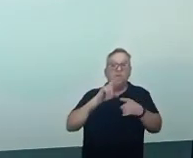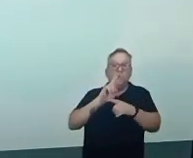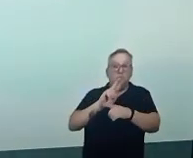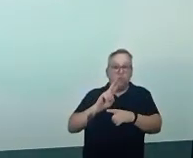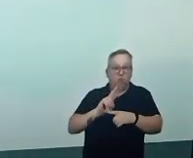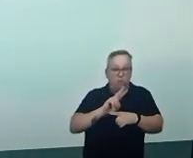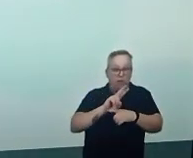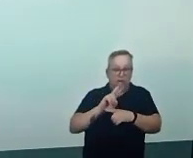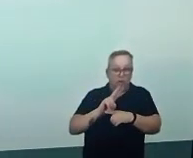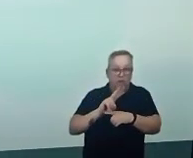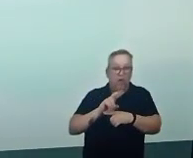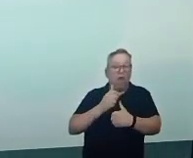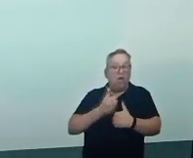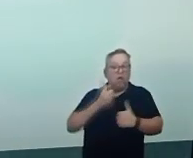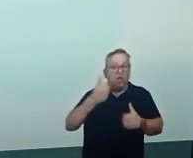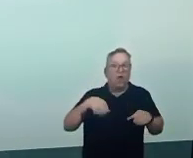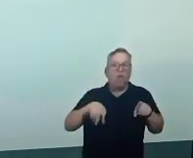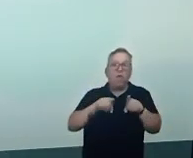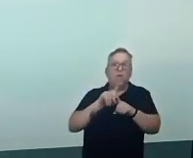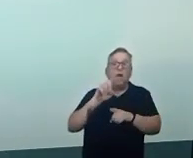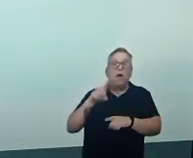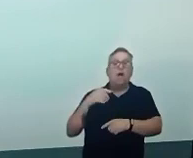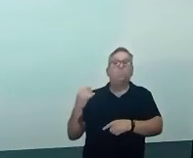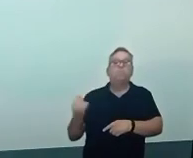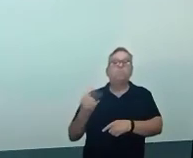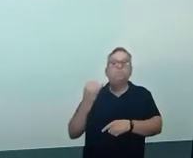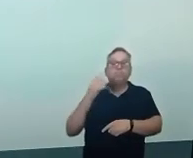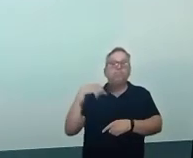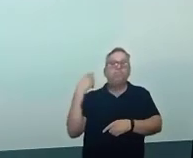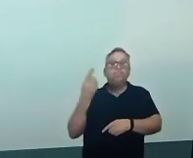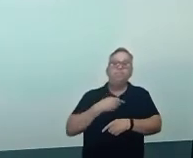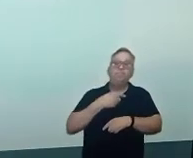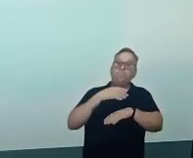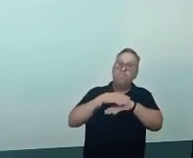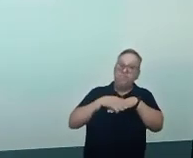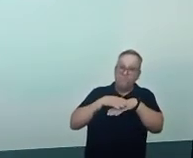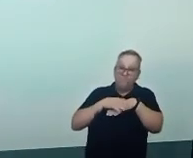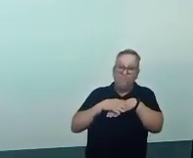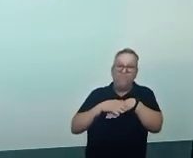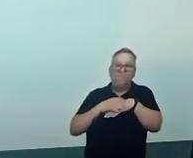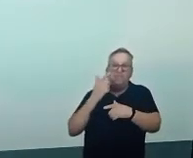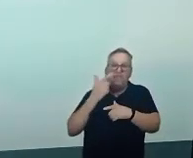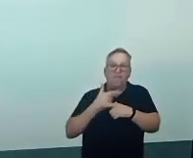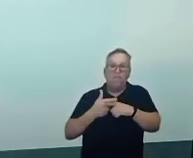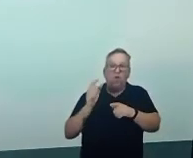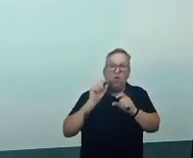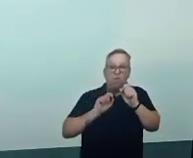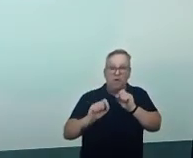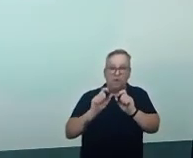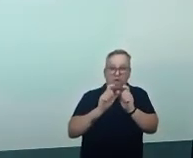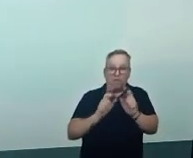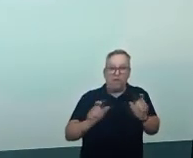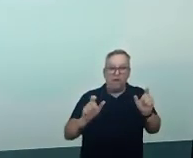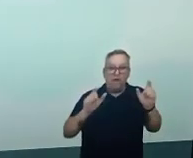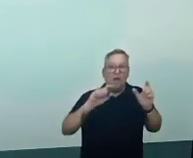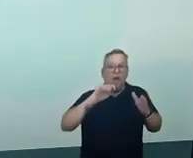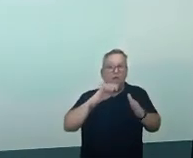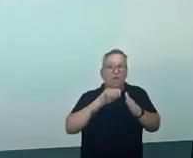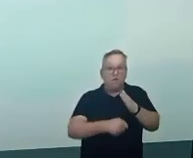supervisores e diretores, então é importante que a gente converse sobre essa parte da